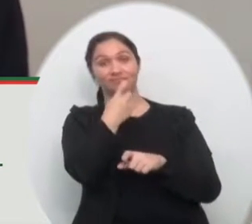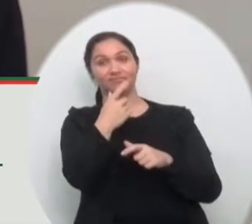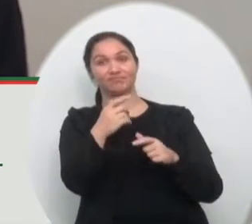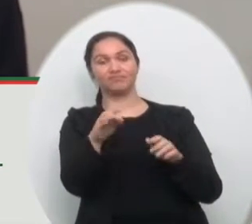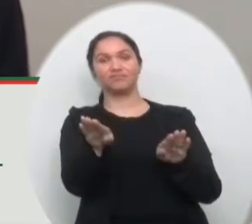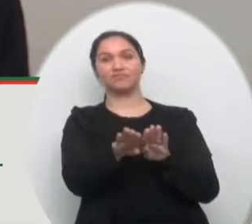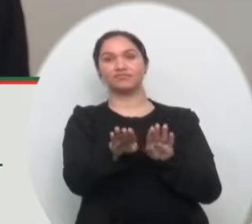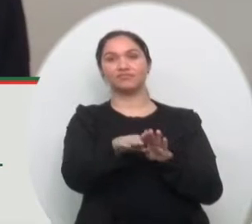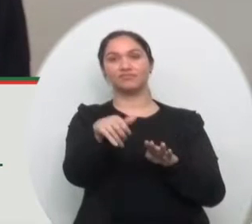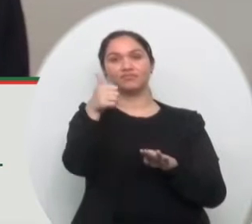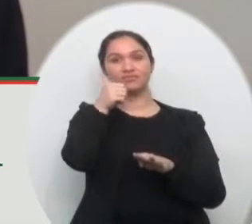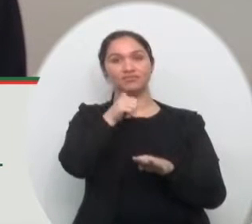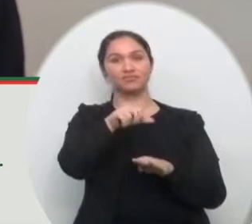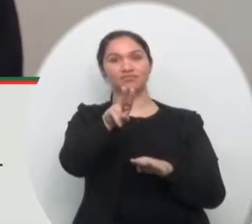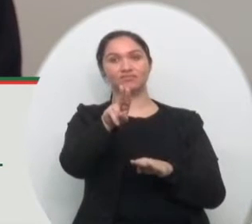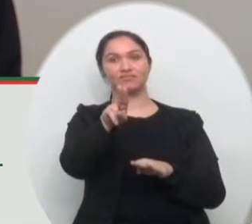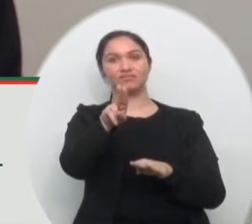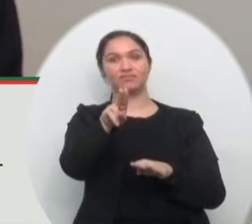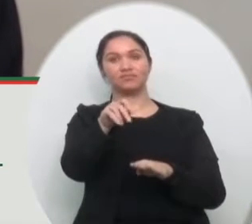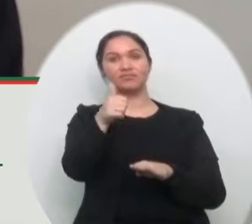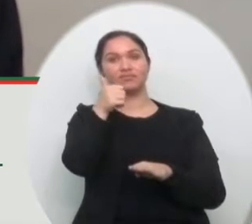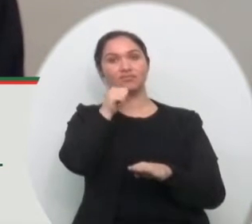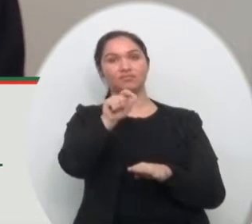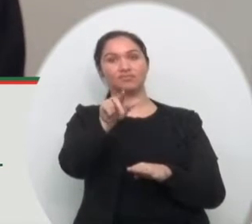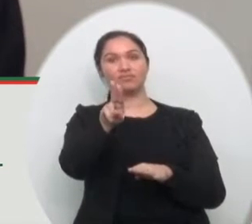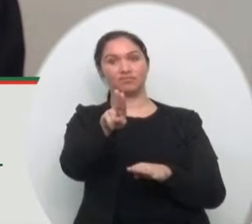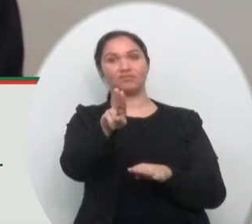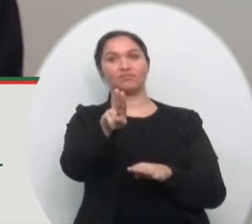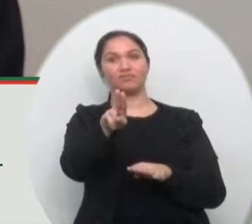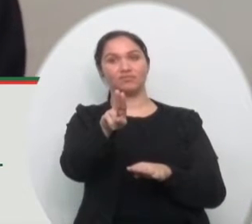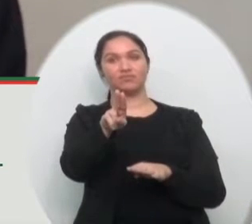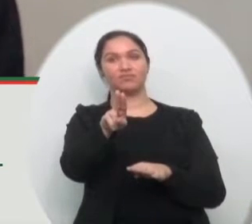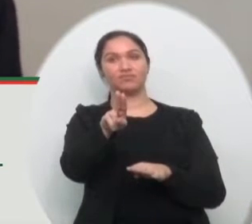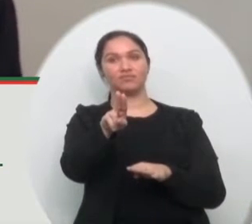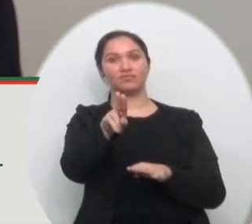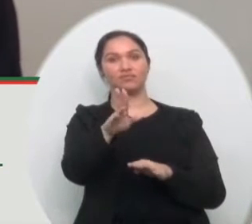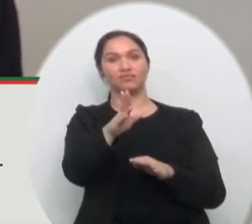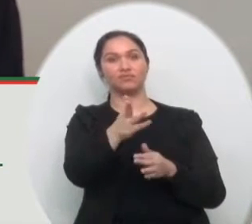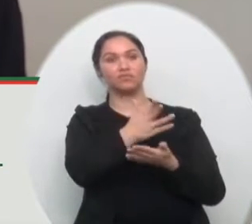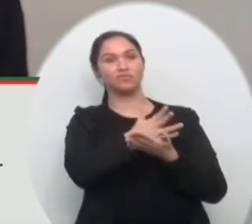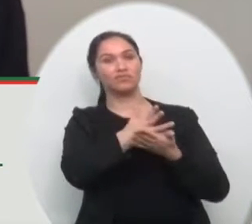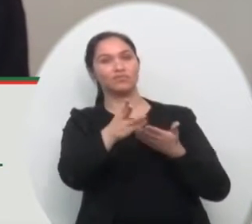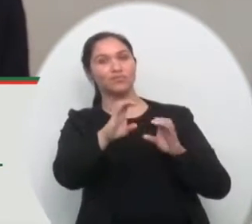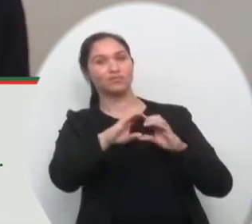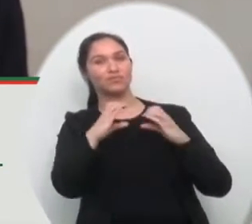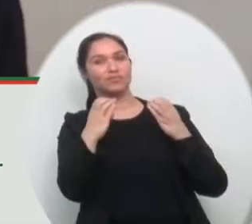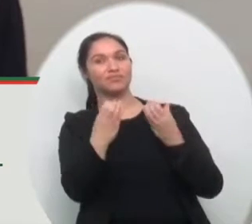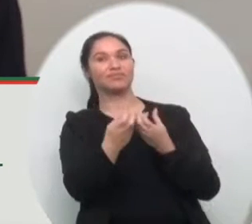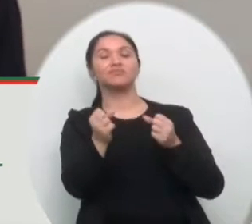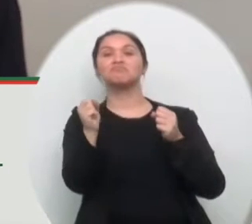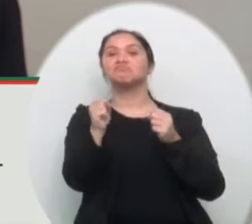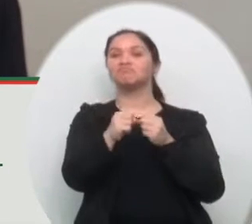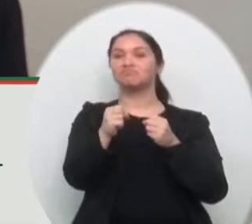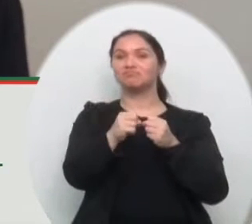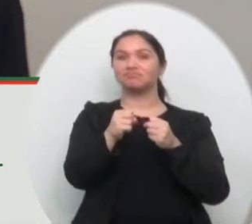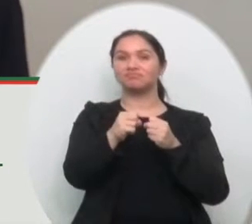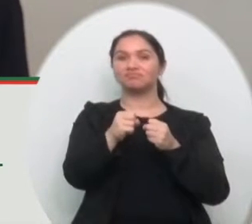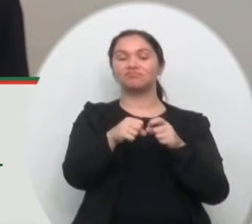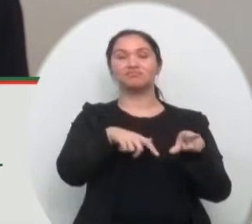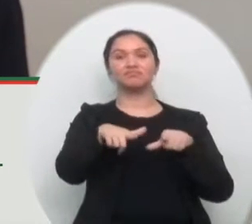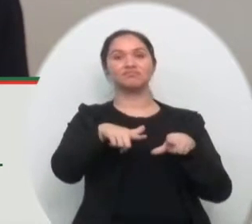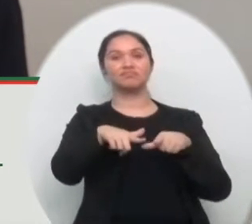também foi nossa enfermeira lá, início da comunidade, e queremos agradecer muito